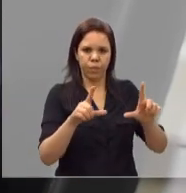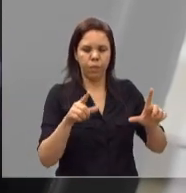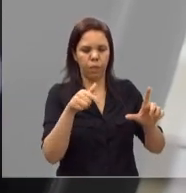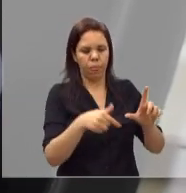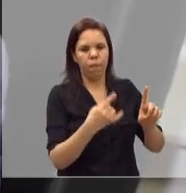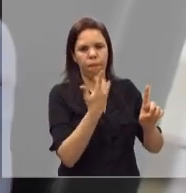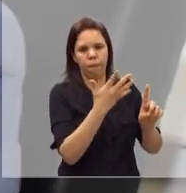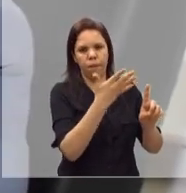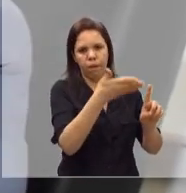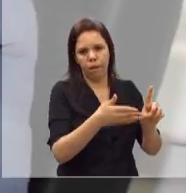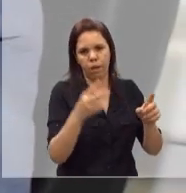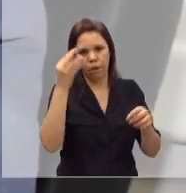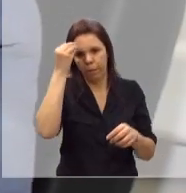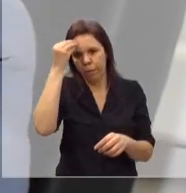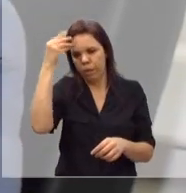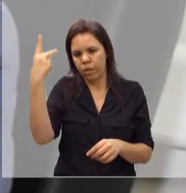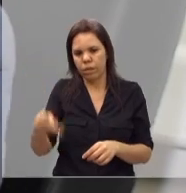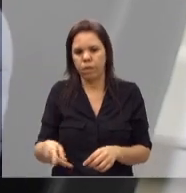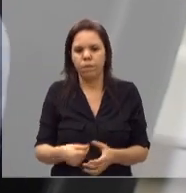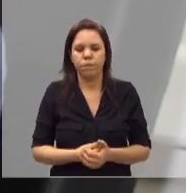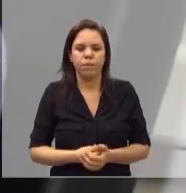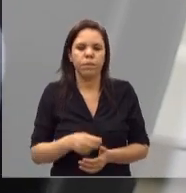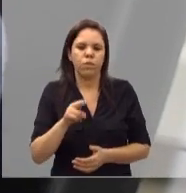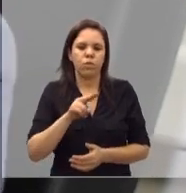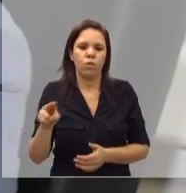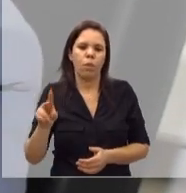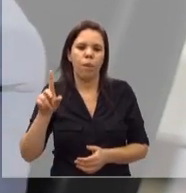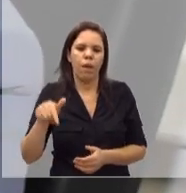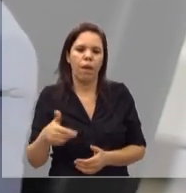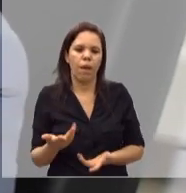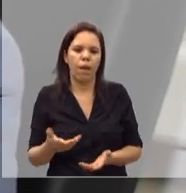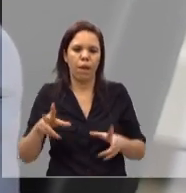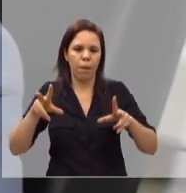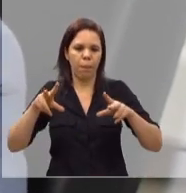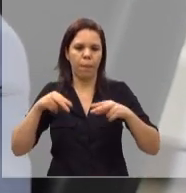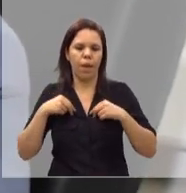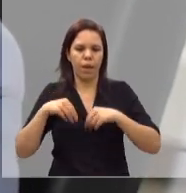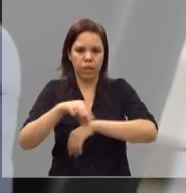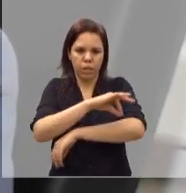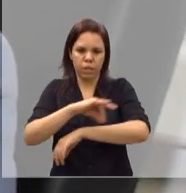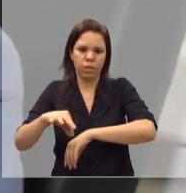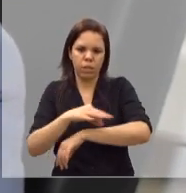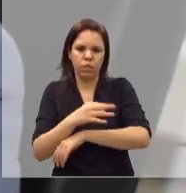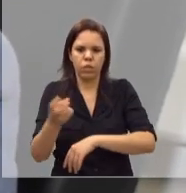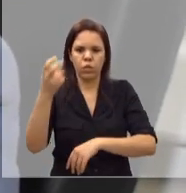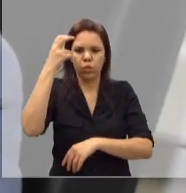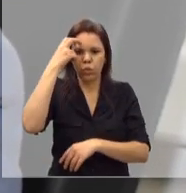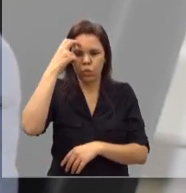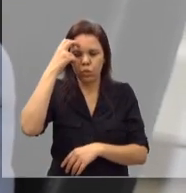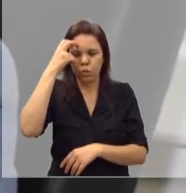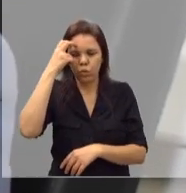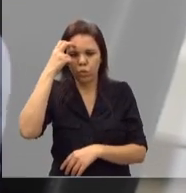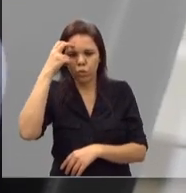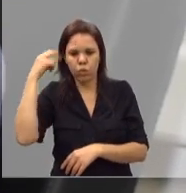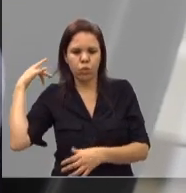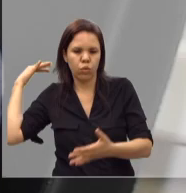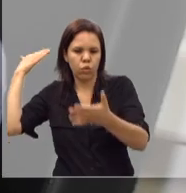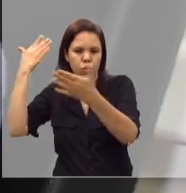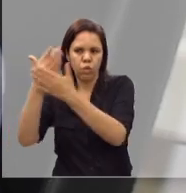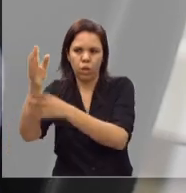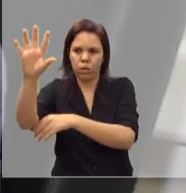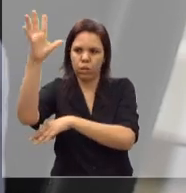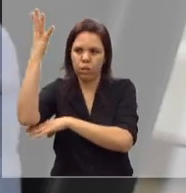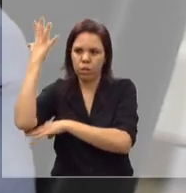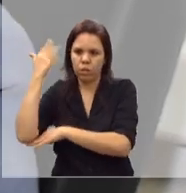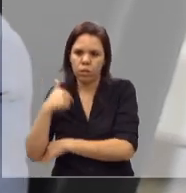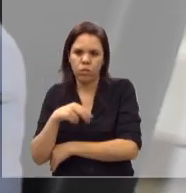memória do Toninho. O diploma chama-se Diploma de Mérito Arquitetônico da Cultura Histórico-Ambiental Antônio da